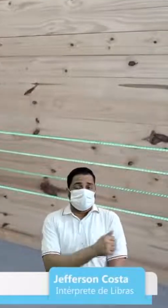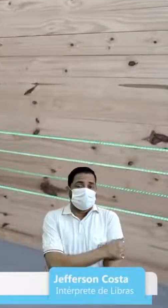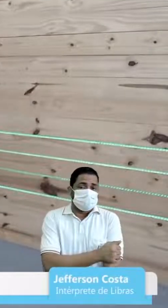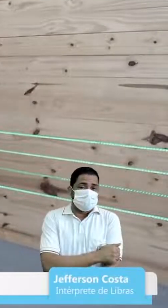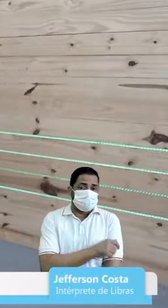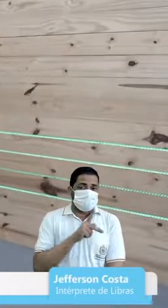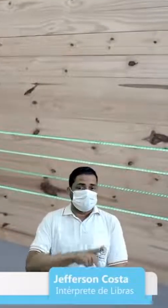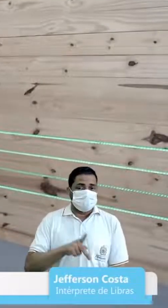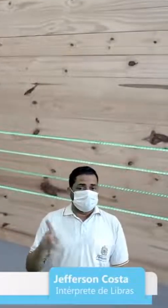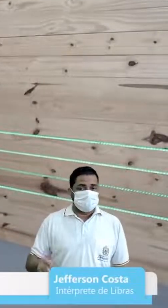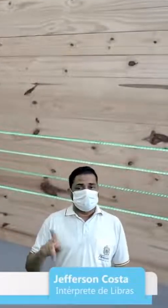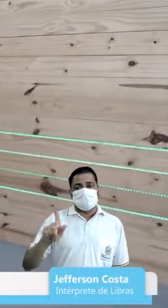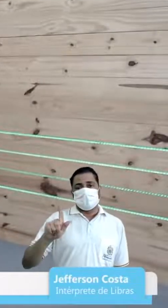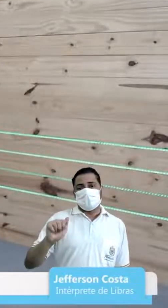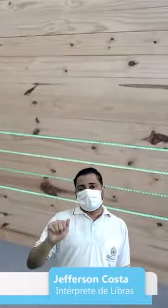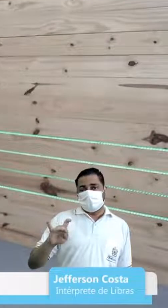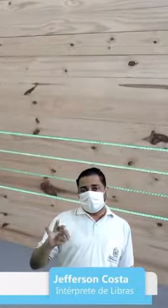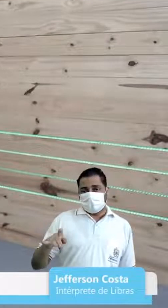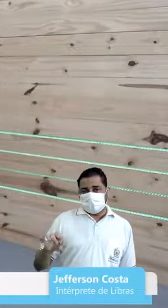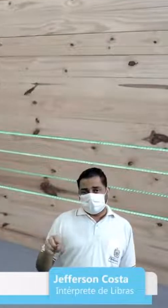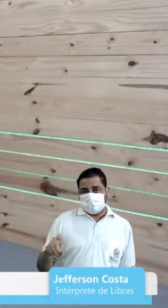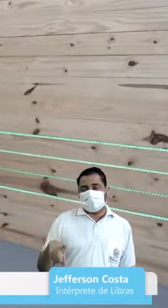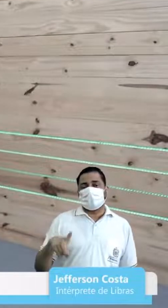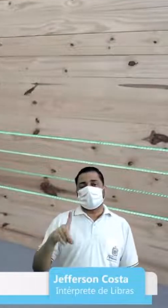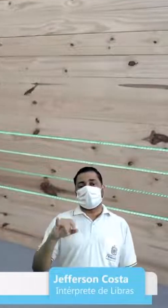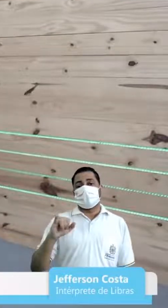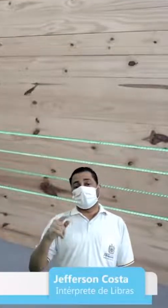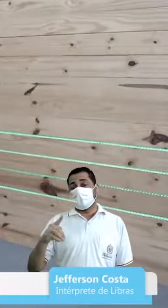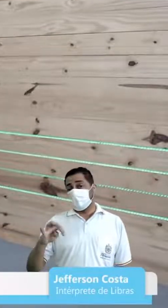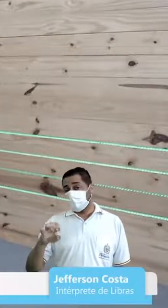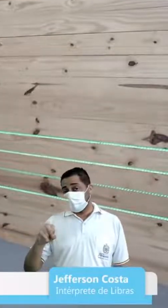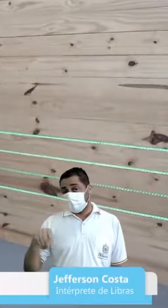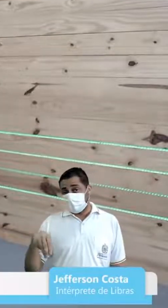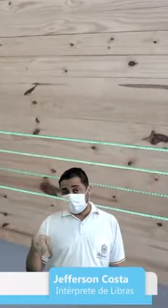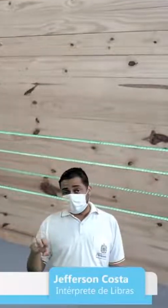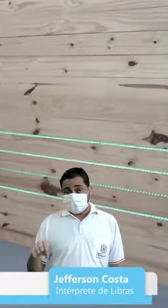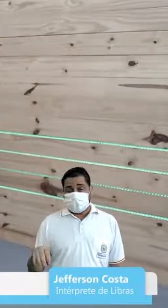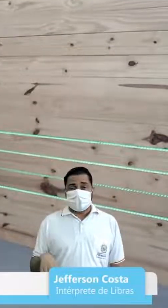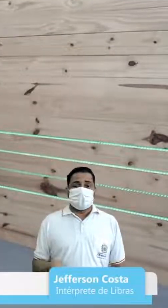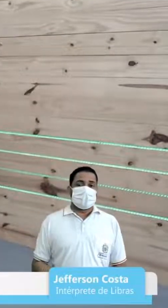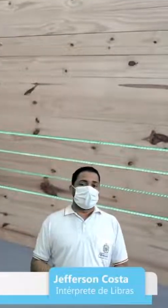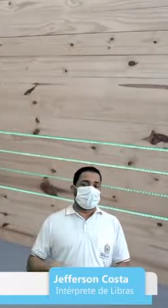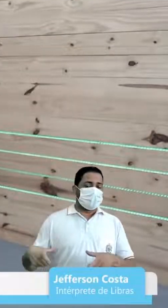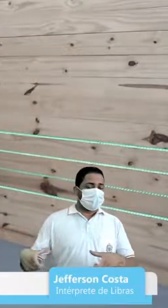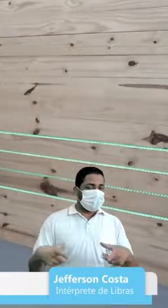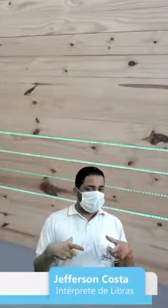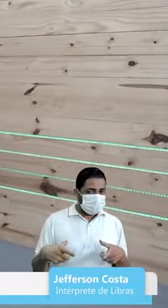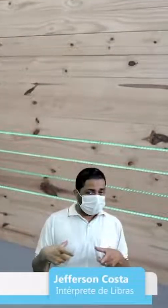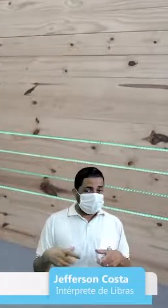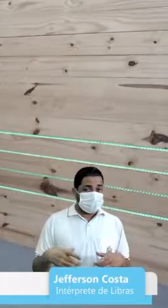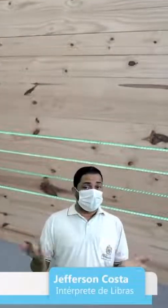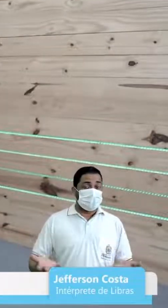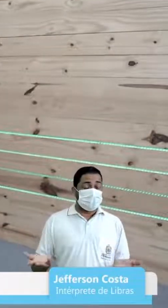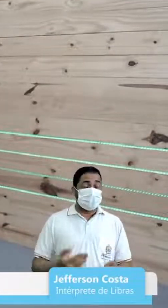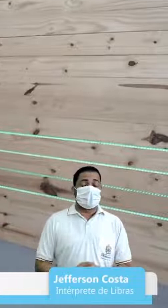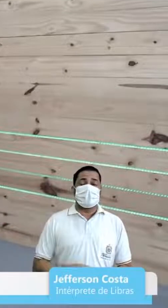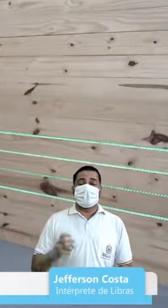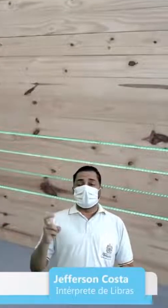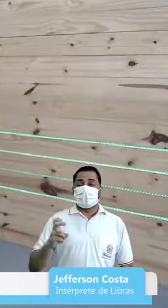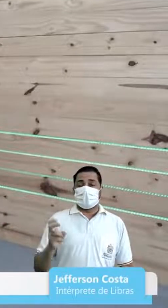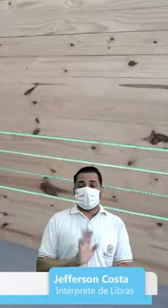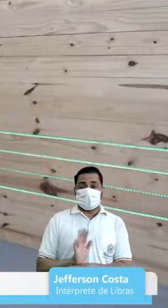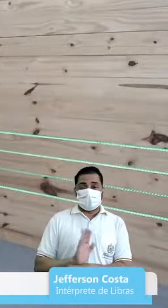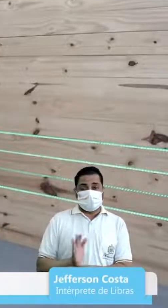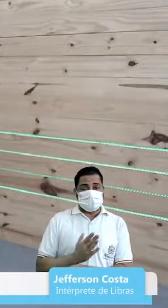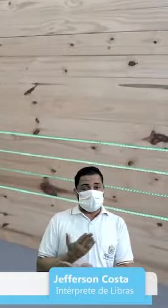professora Gabriele Machado, do curso de Design de Interiores. Hoje estamos iniciando a nossa 5ª videoaula da disciplina